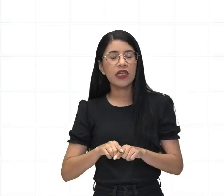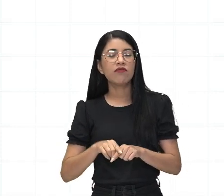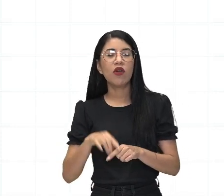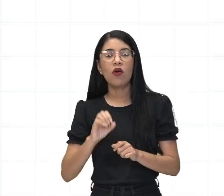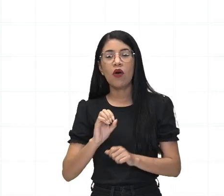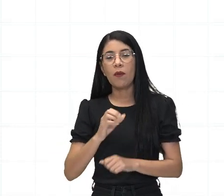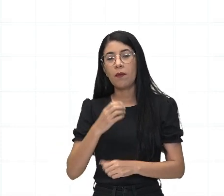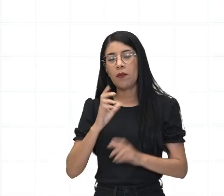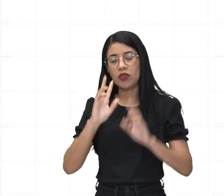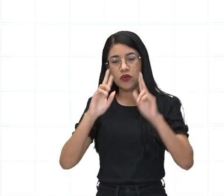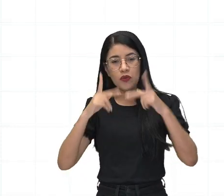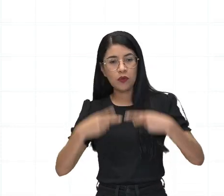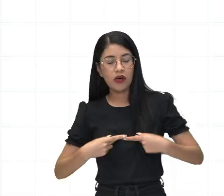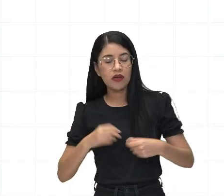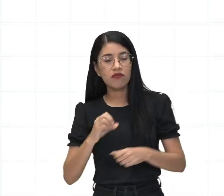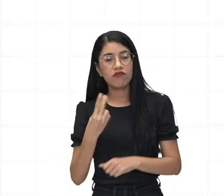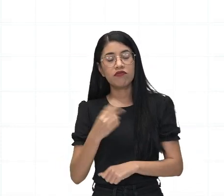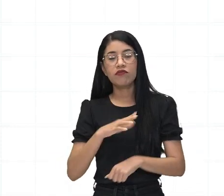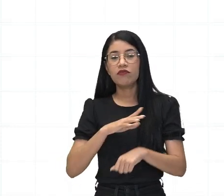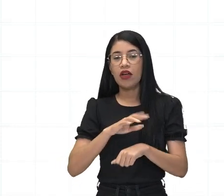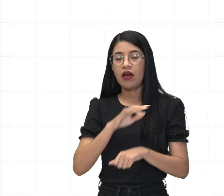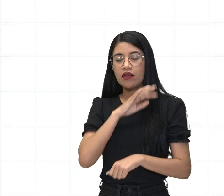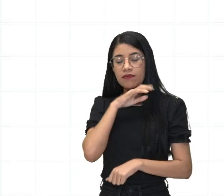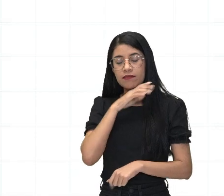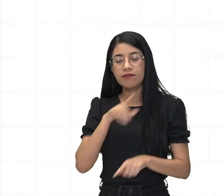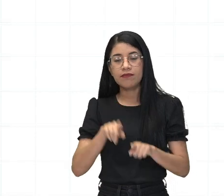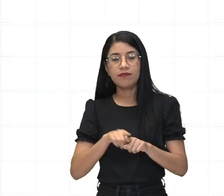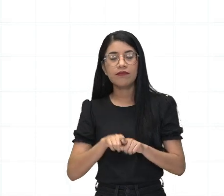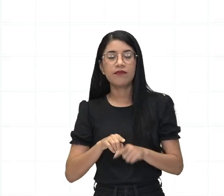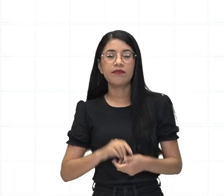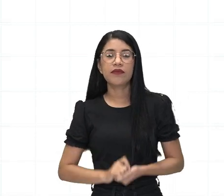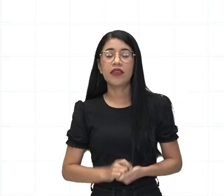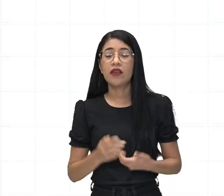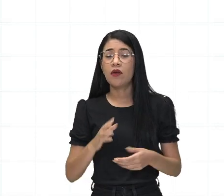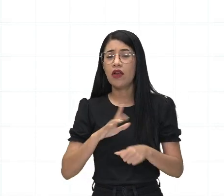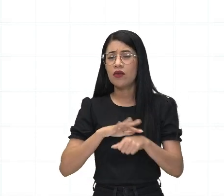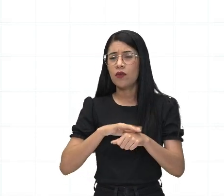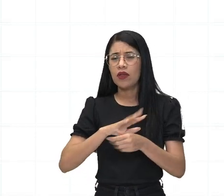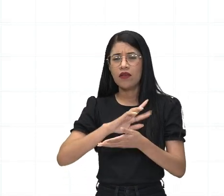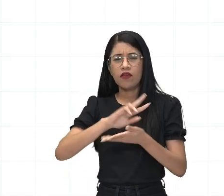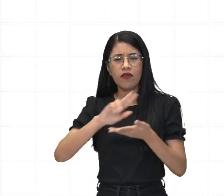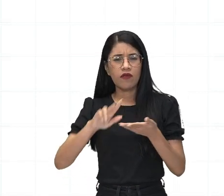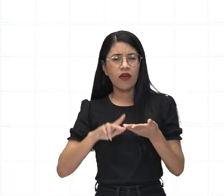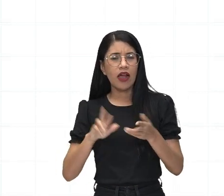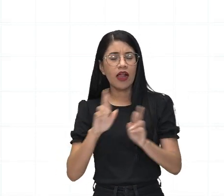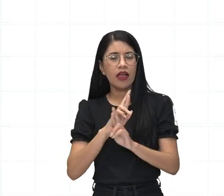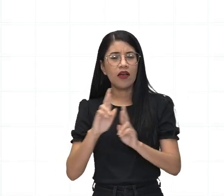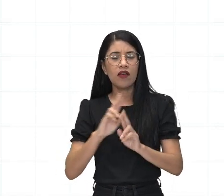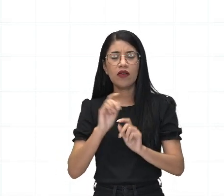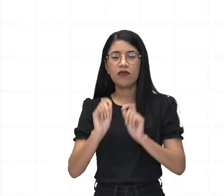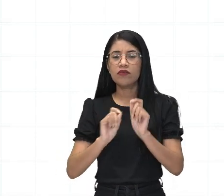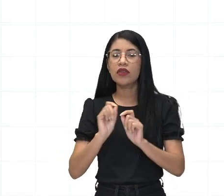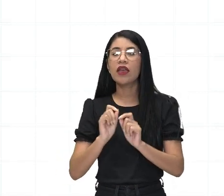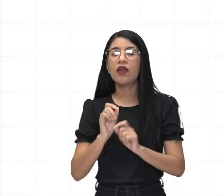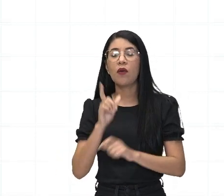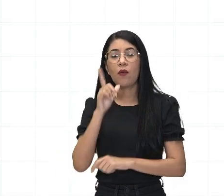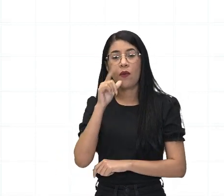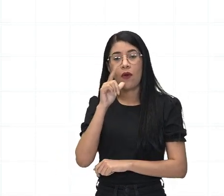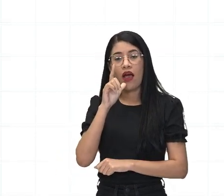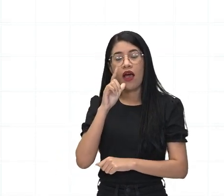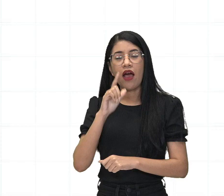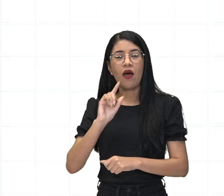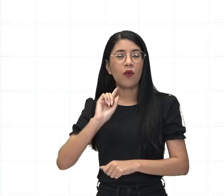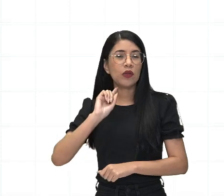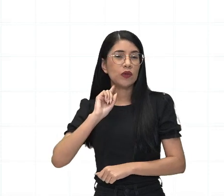animais, tá? Então, também aí, olha, todas essas doenças, elas têm uma relação com a água contaminada. E como